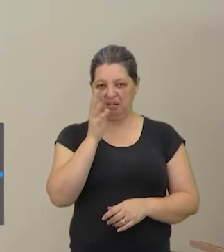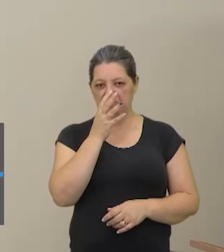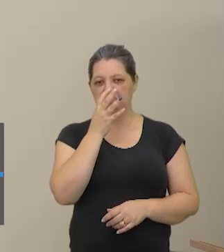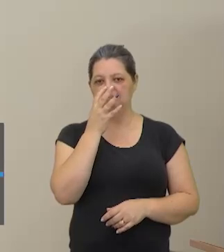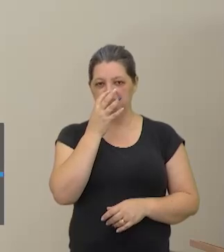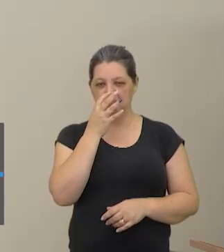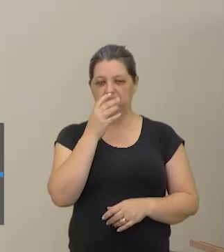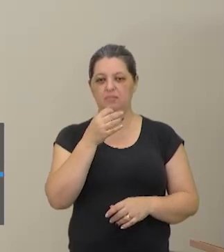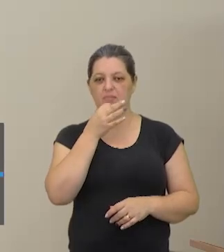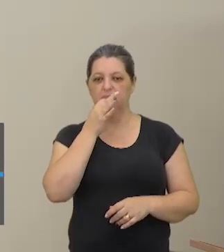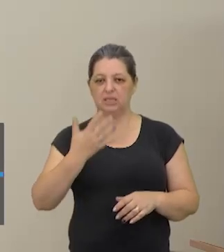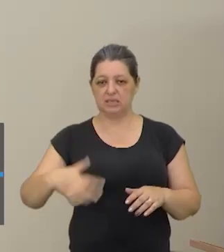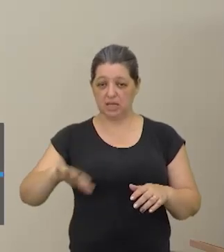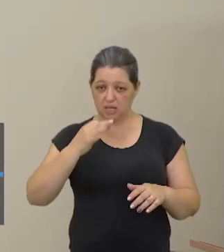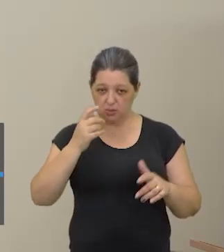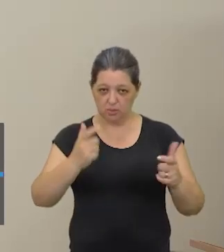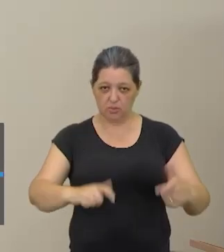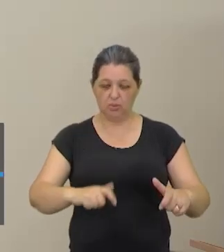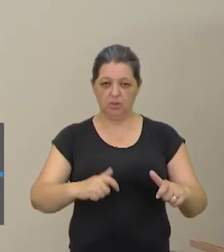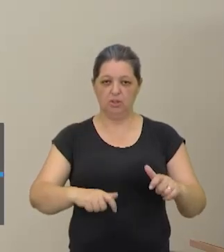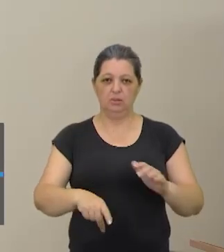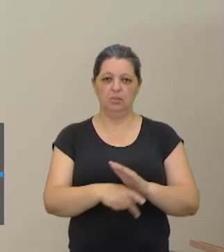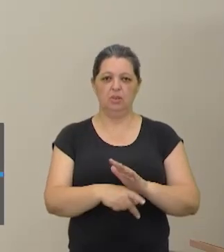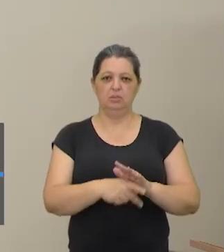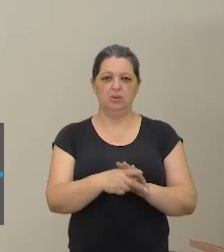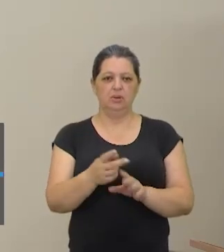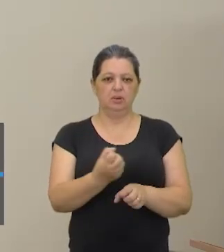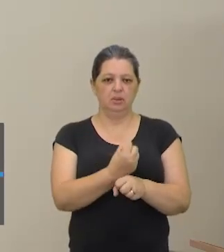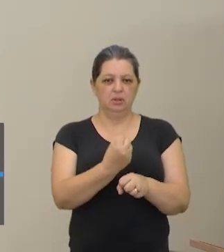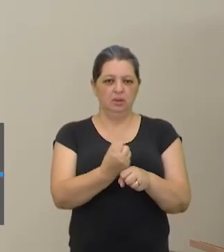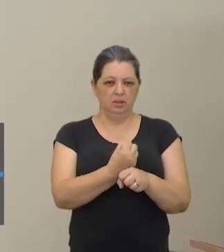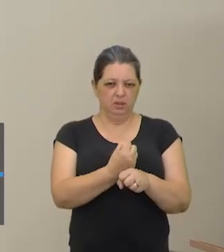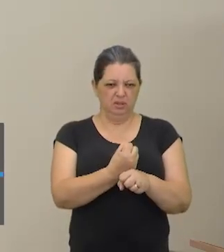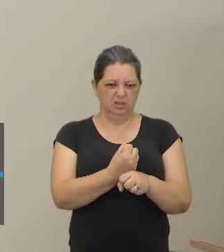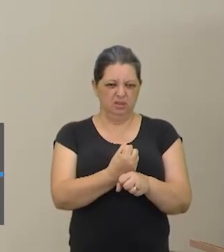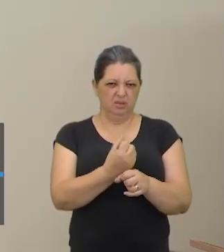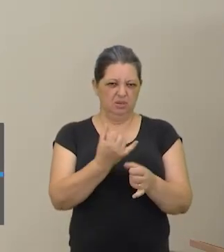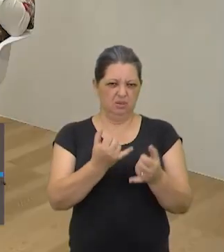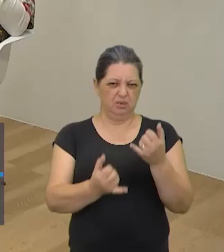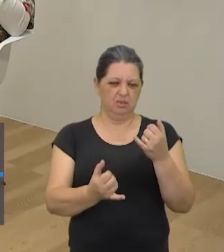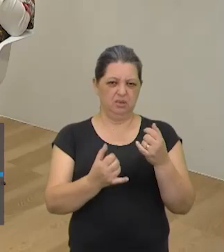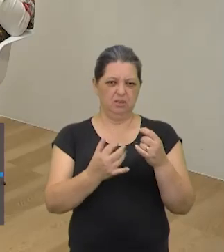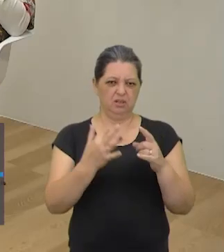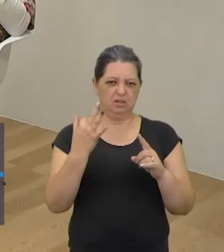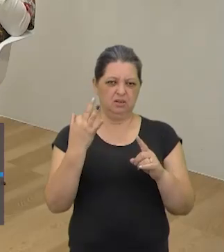em Santos. E é uma escultura feita de, acredito, parece de ferro, com